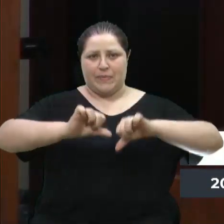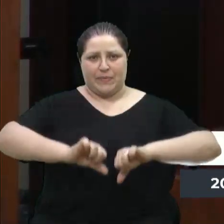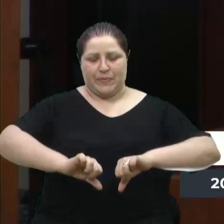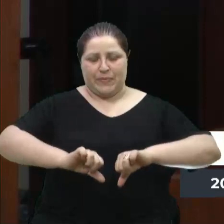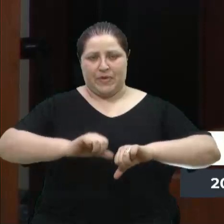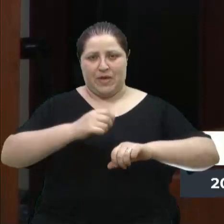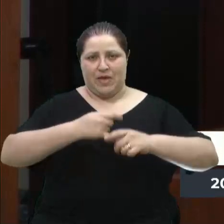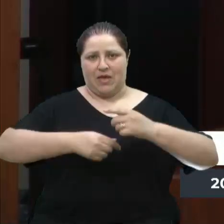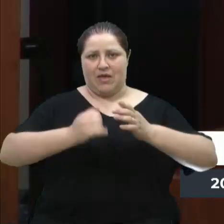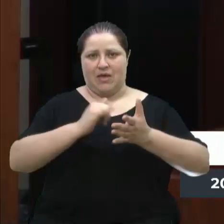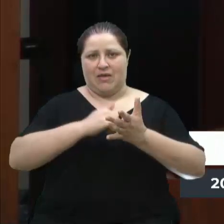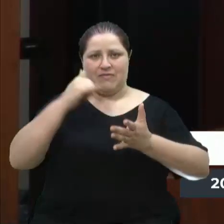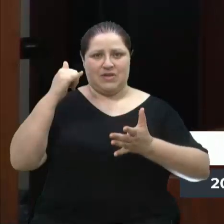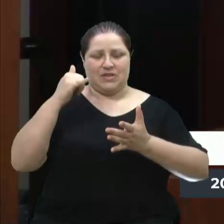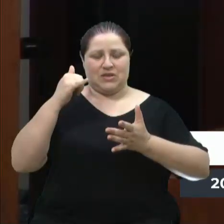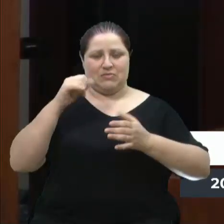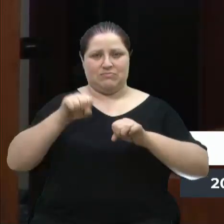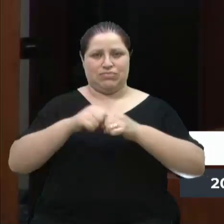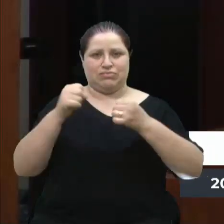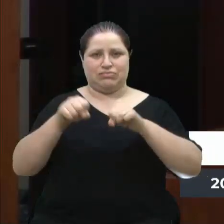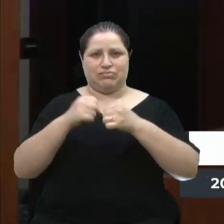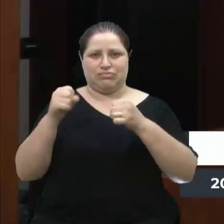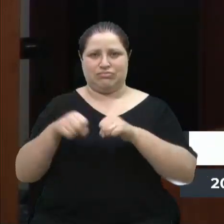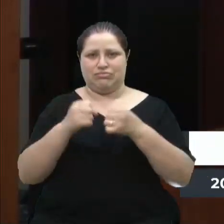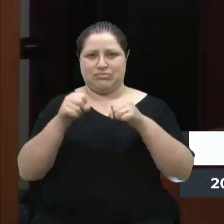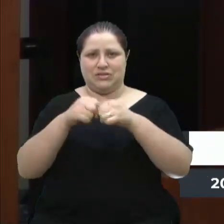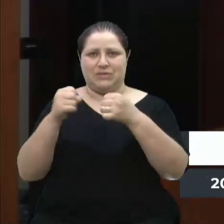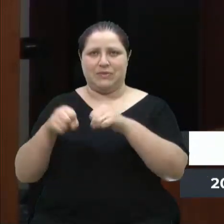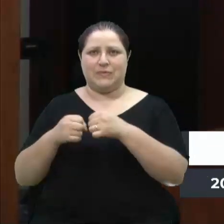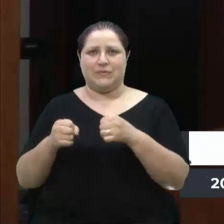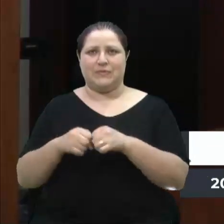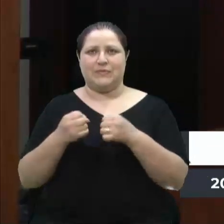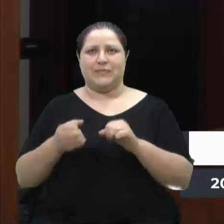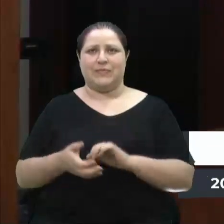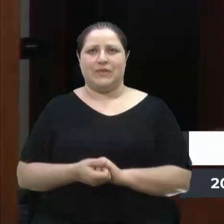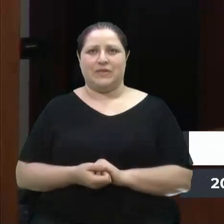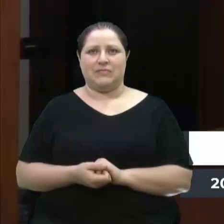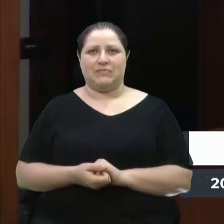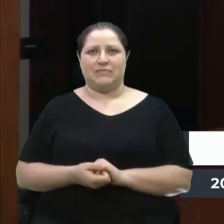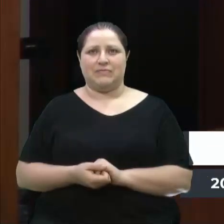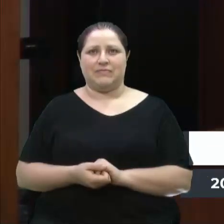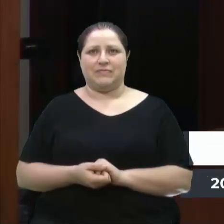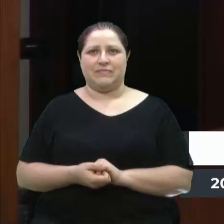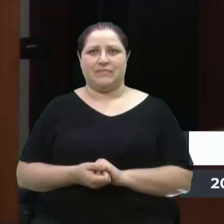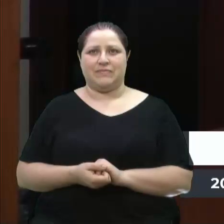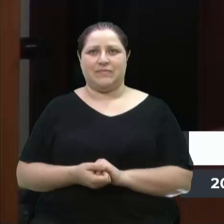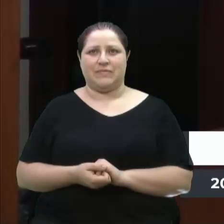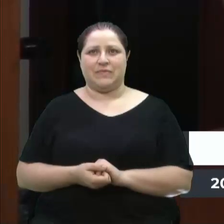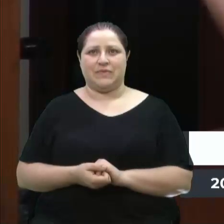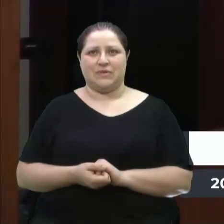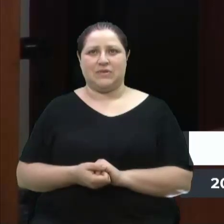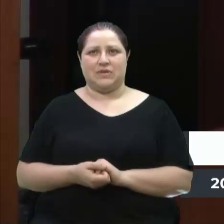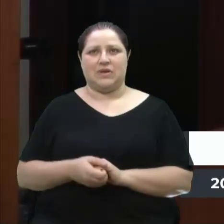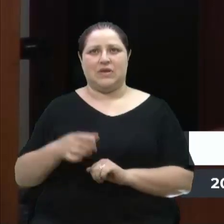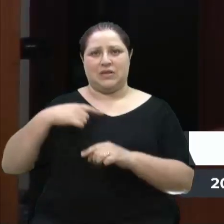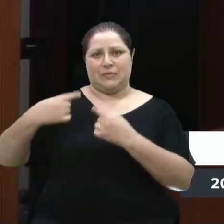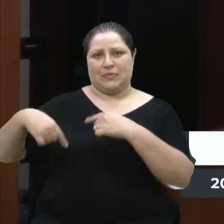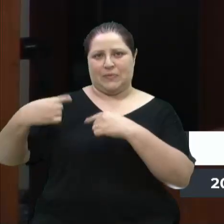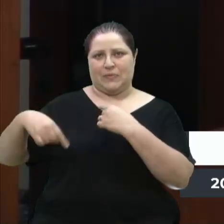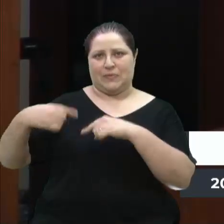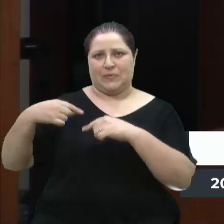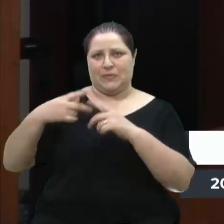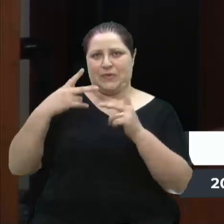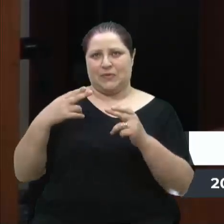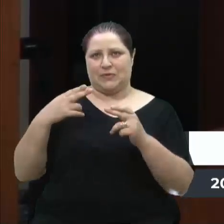explodiu. Então, vamos lá. Quando se gasta mais, vereador Estela, assim que eu vai fazendo essa anotação aí para nós ter a discussão, como diz o